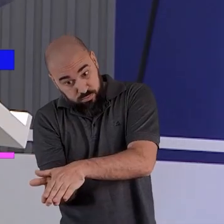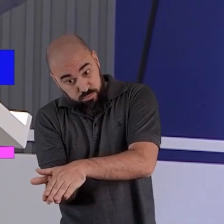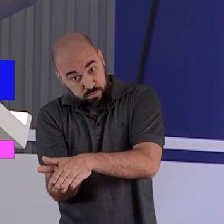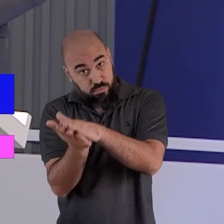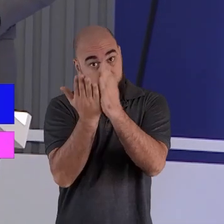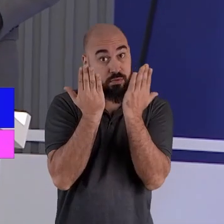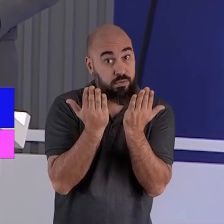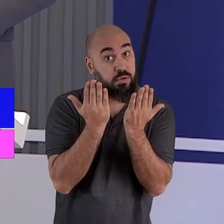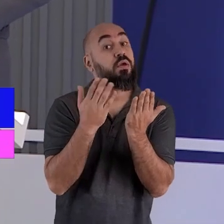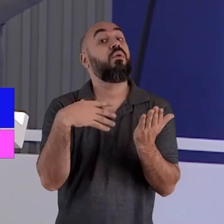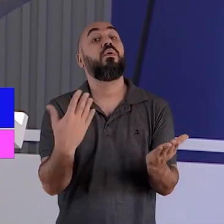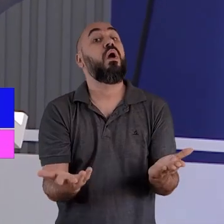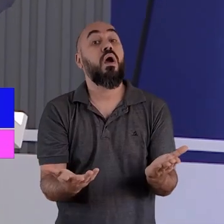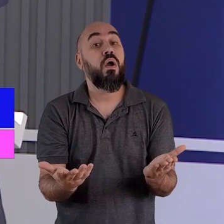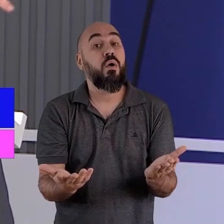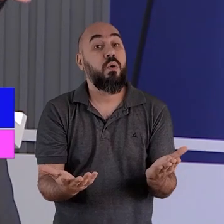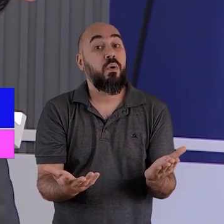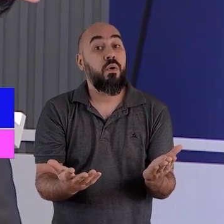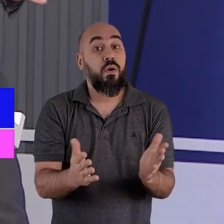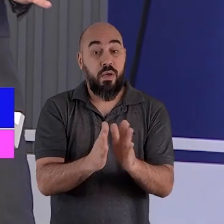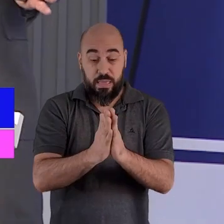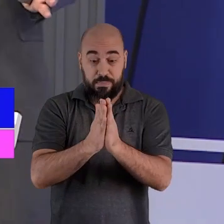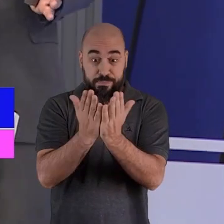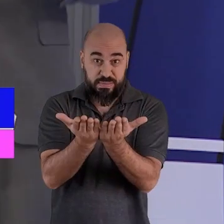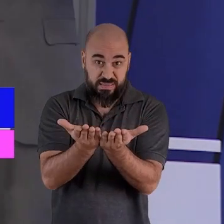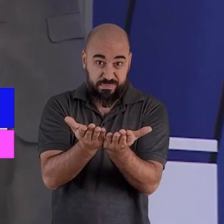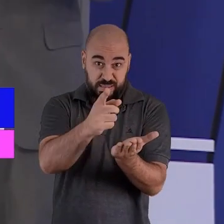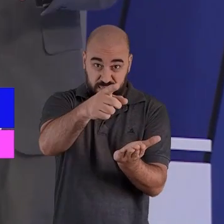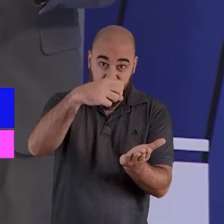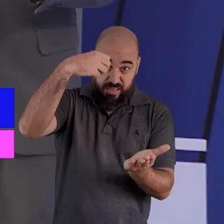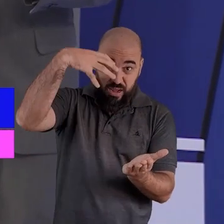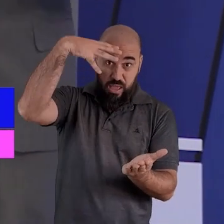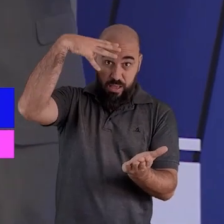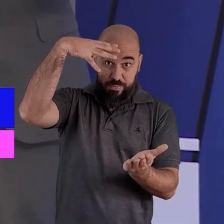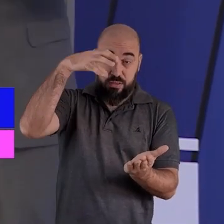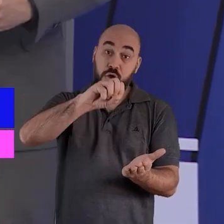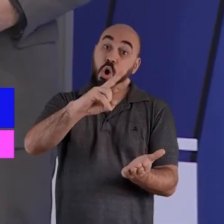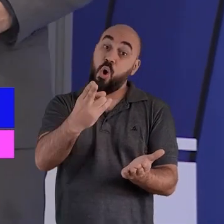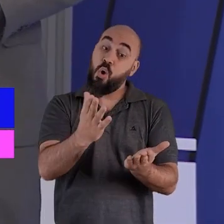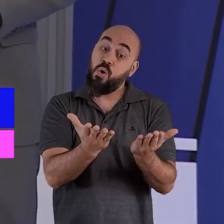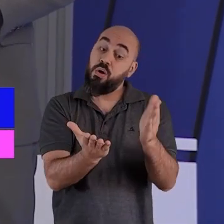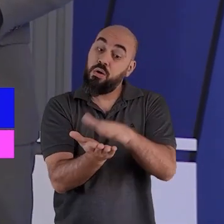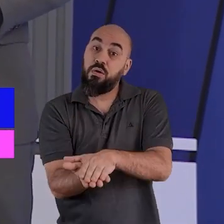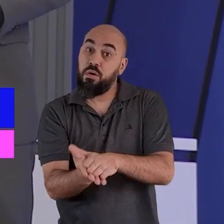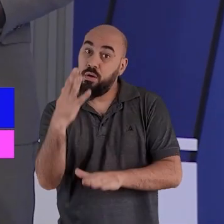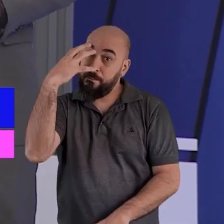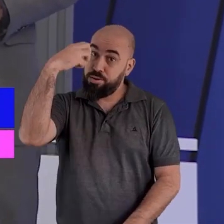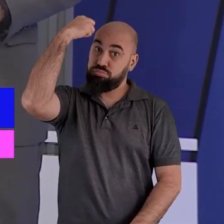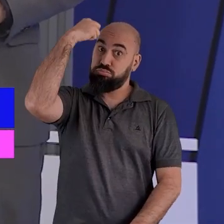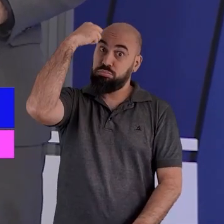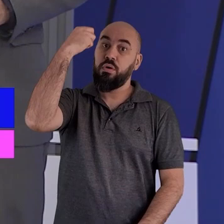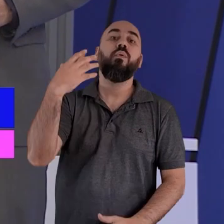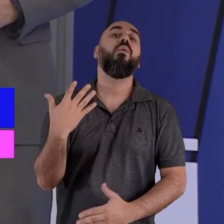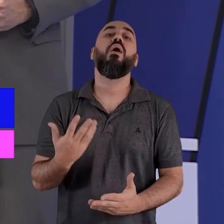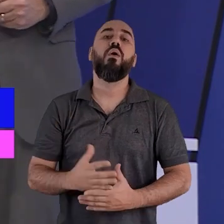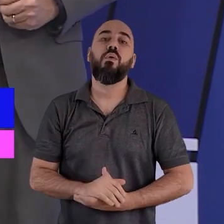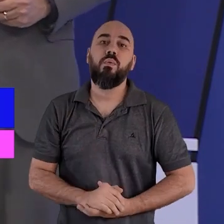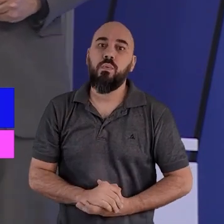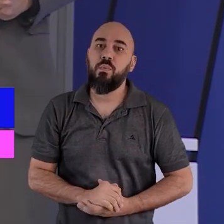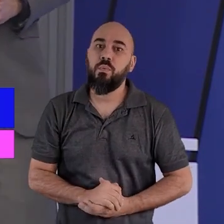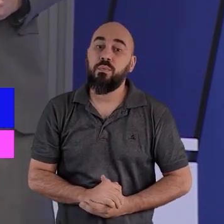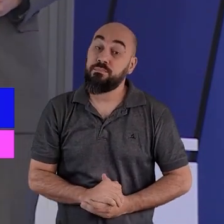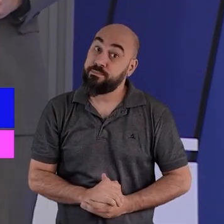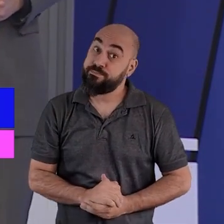Na sua vida hoje, a Bíblia é uma lâmpada acesa ou uma lâmpada apagada?